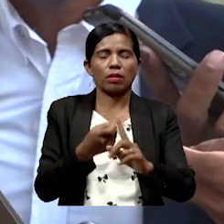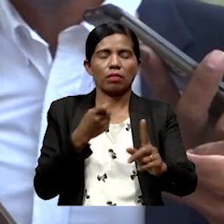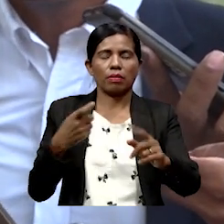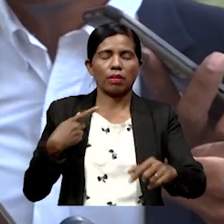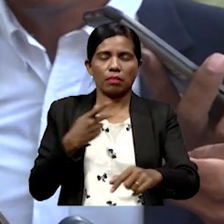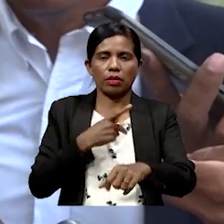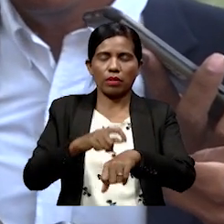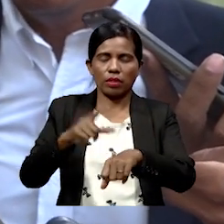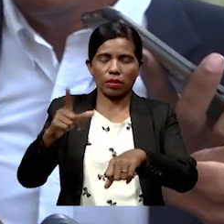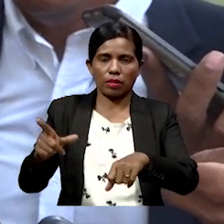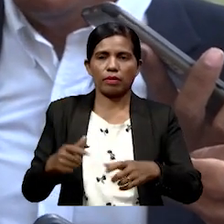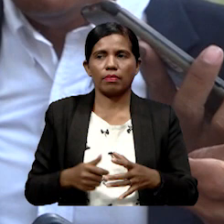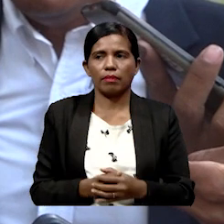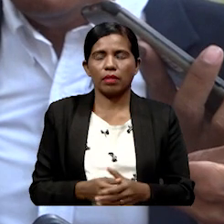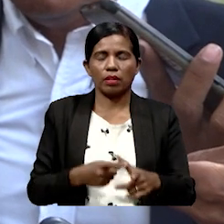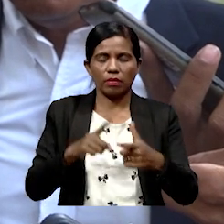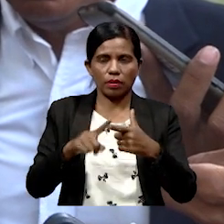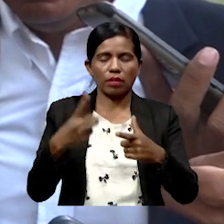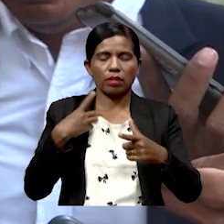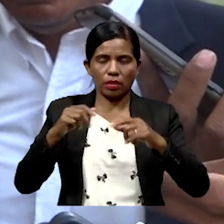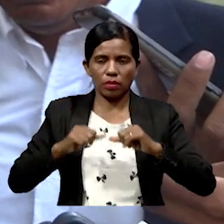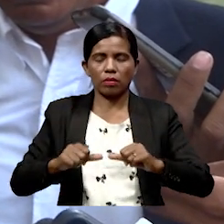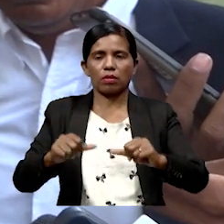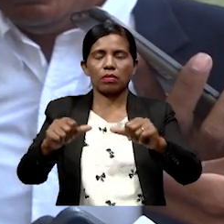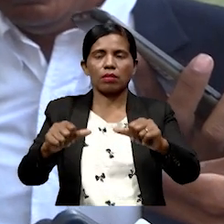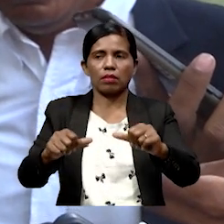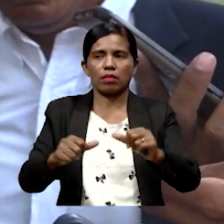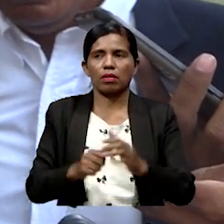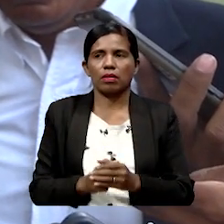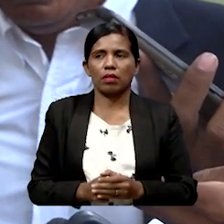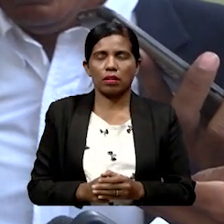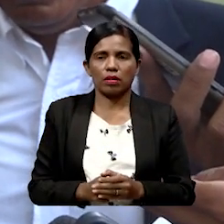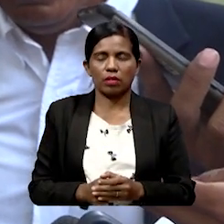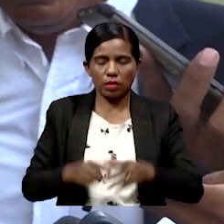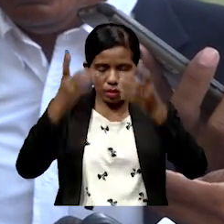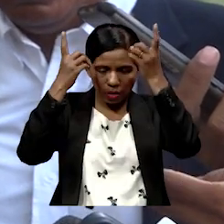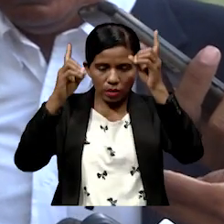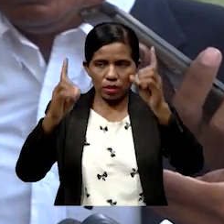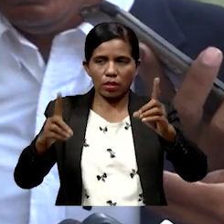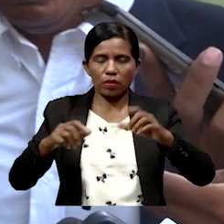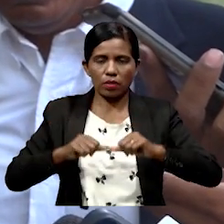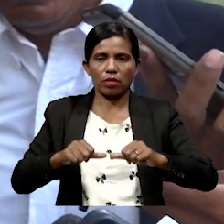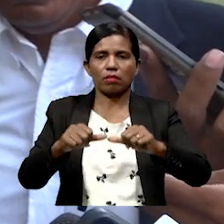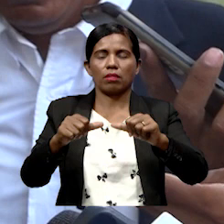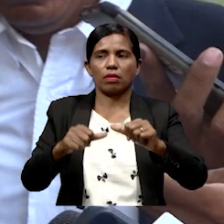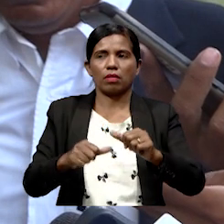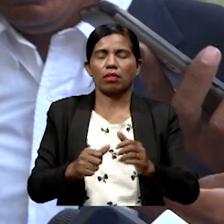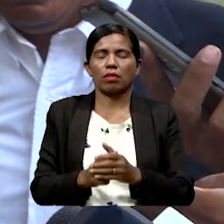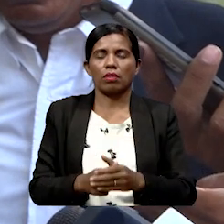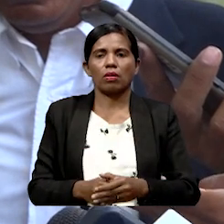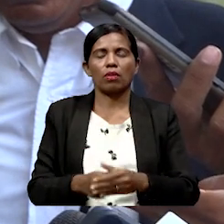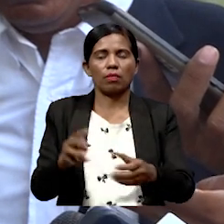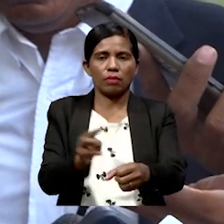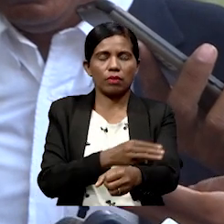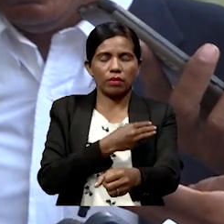a cerimônia investidura. Depois, se der, né? Se continua, se termina a cerimônia investidura, se continua com o divertimento e